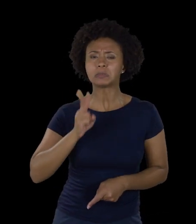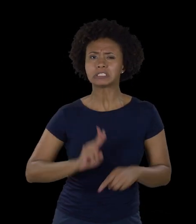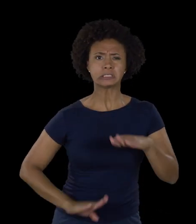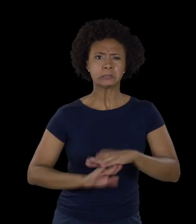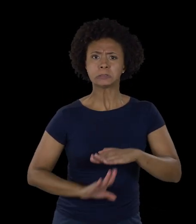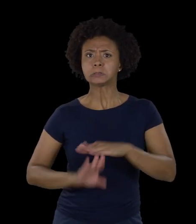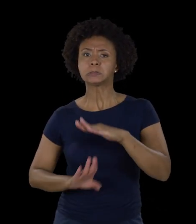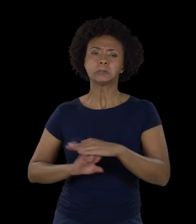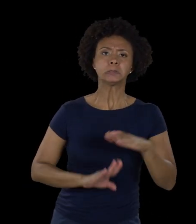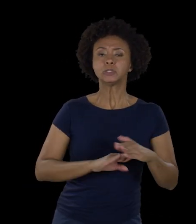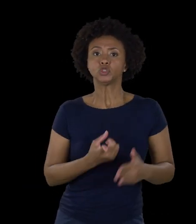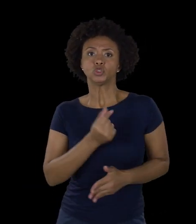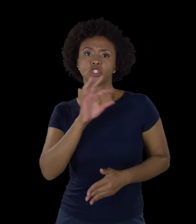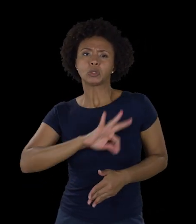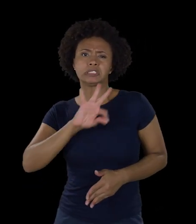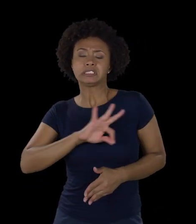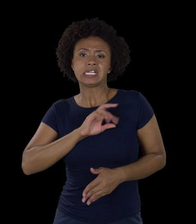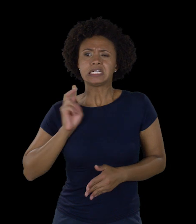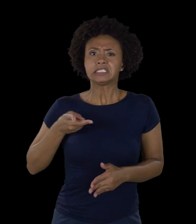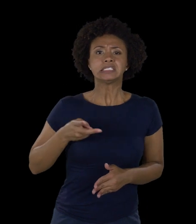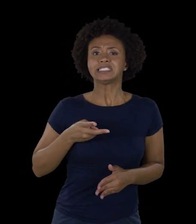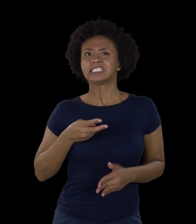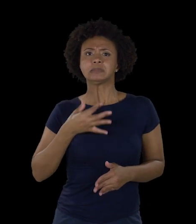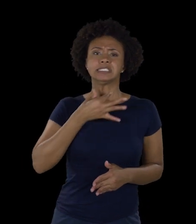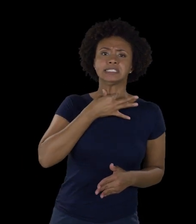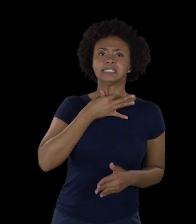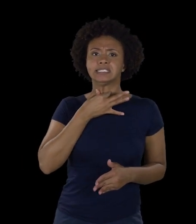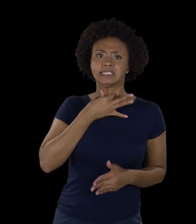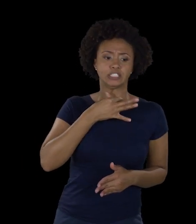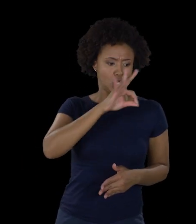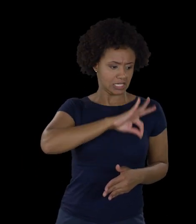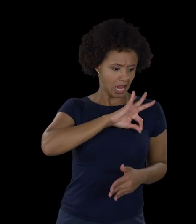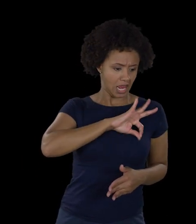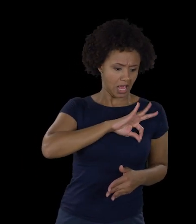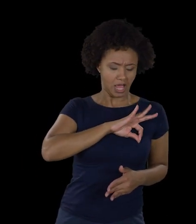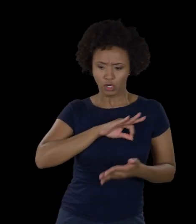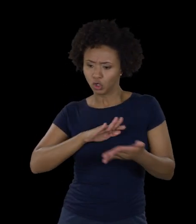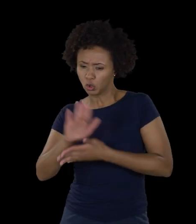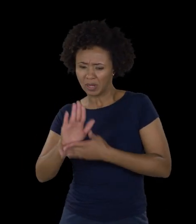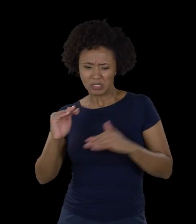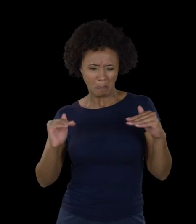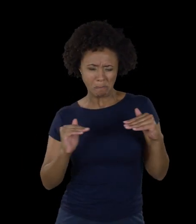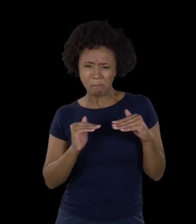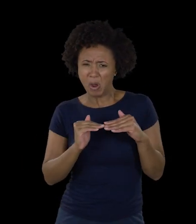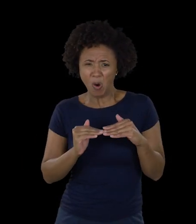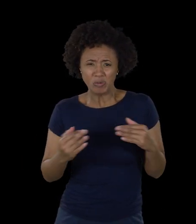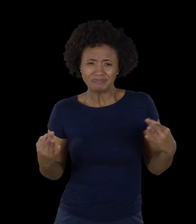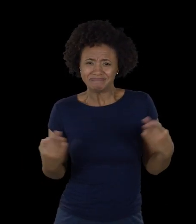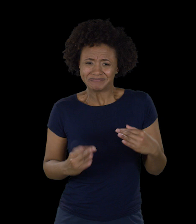Vive perigosamente no fio da navalha entre renda, entre o que ganha e os seus gastos. Com